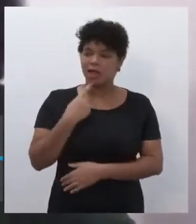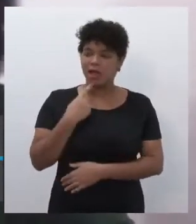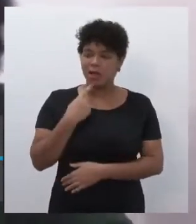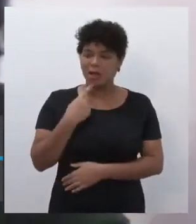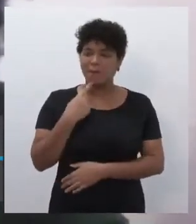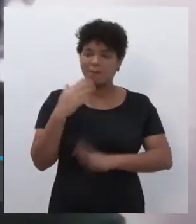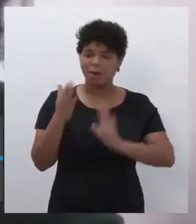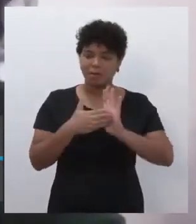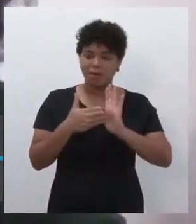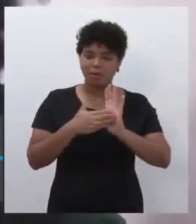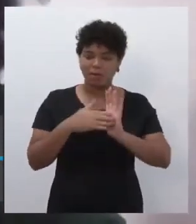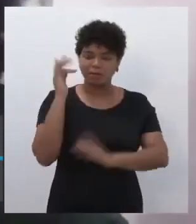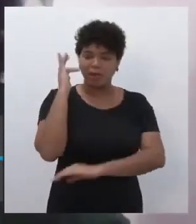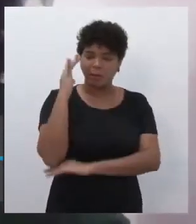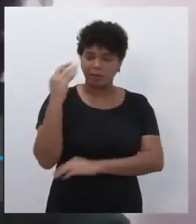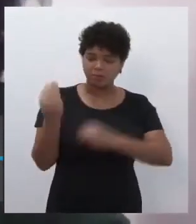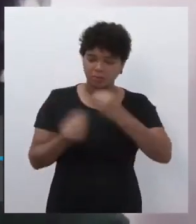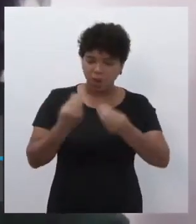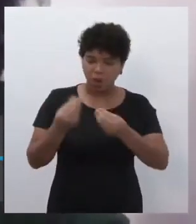Como esses estudantes